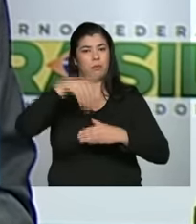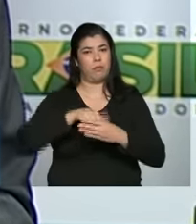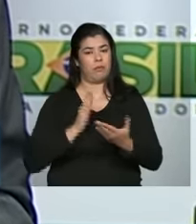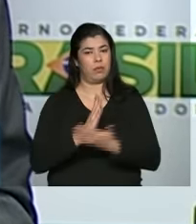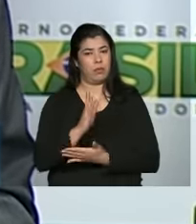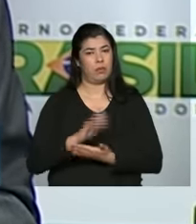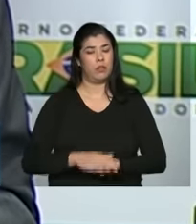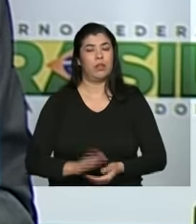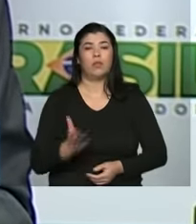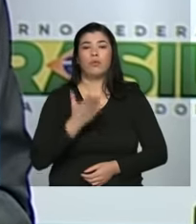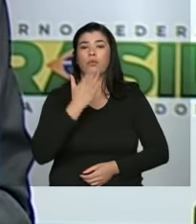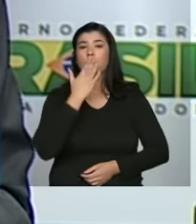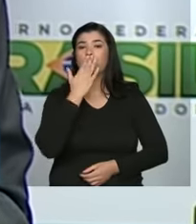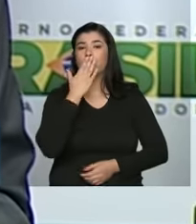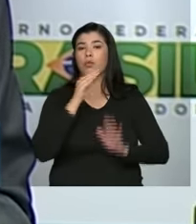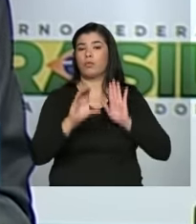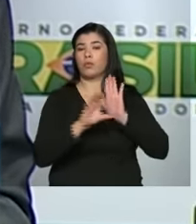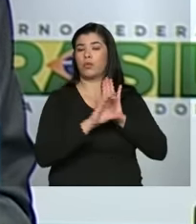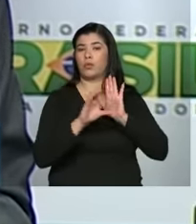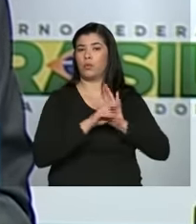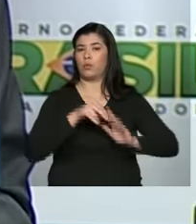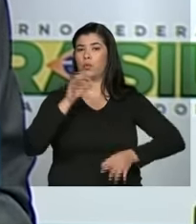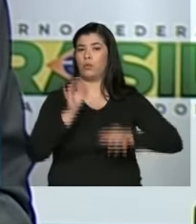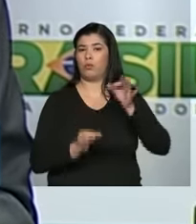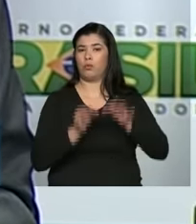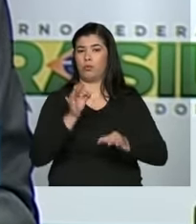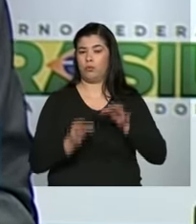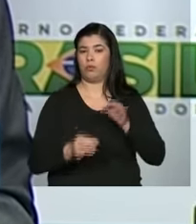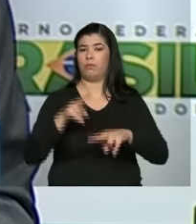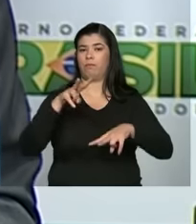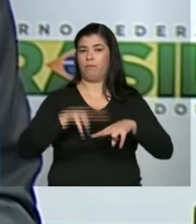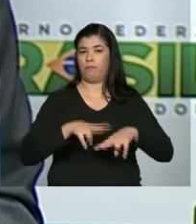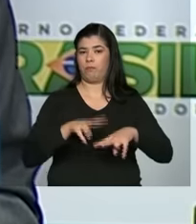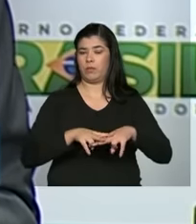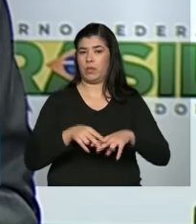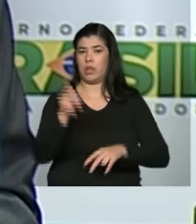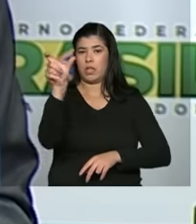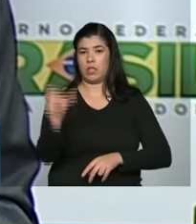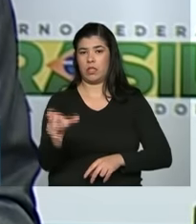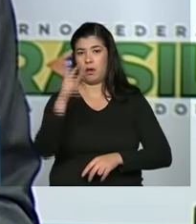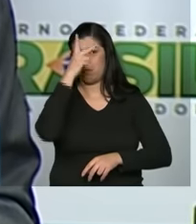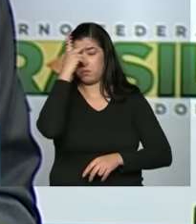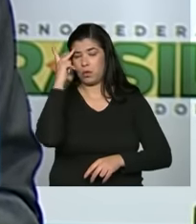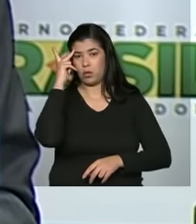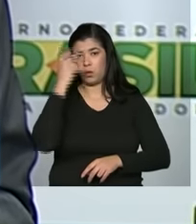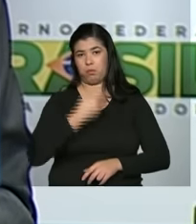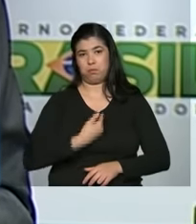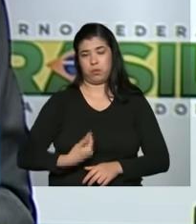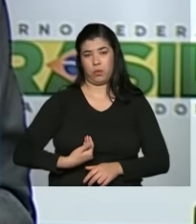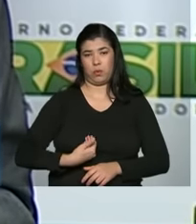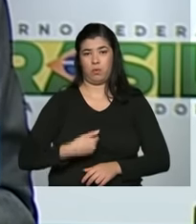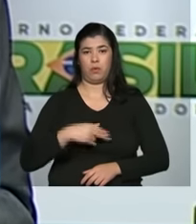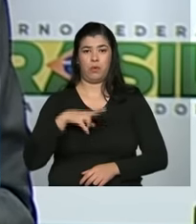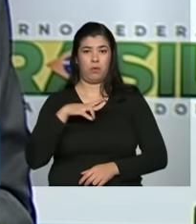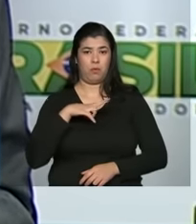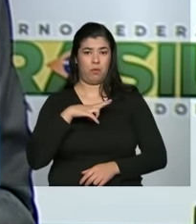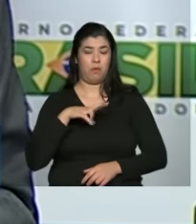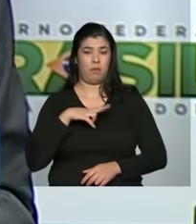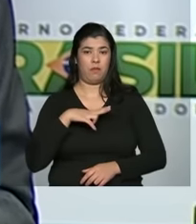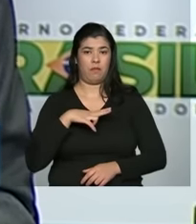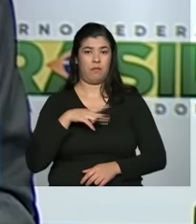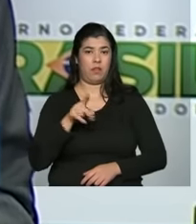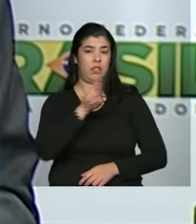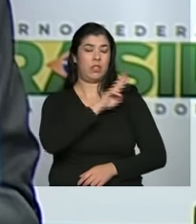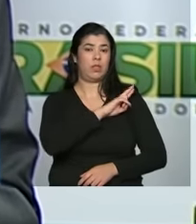código penal o crime de estelionato praticado por um agente público ou privado responsável por fraude